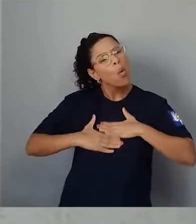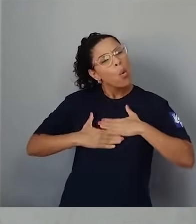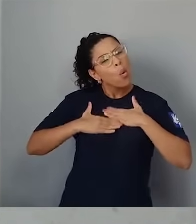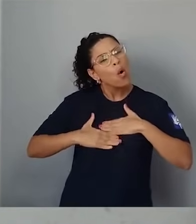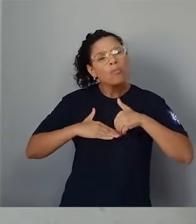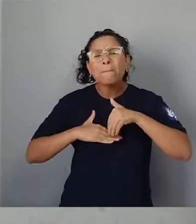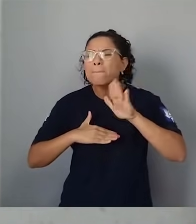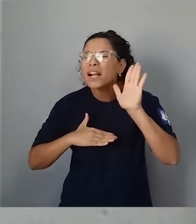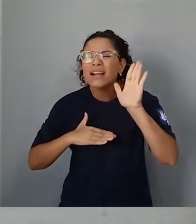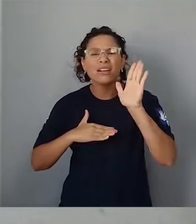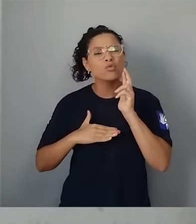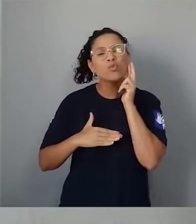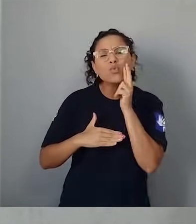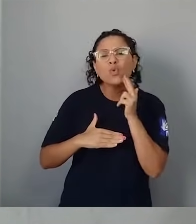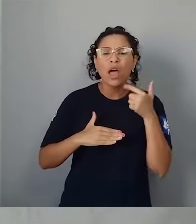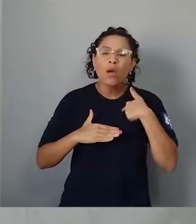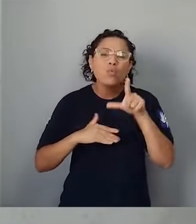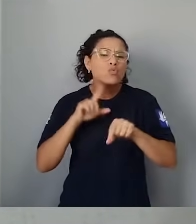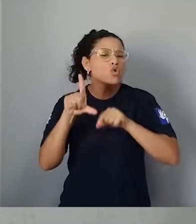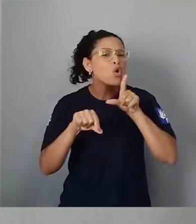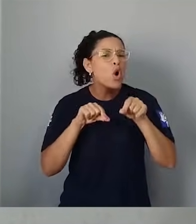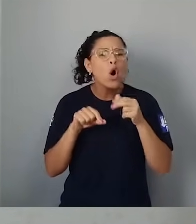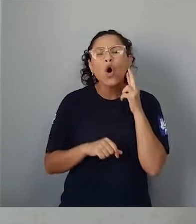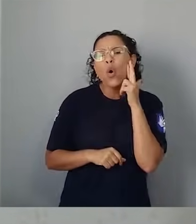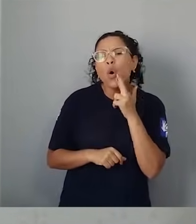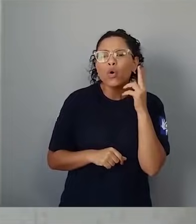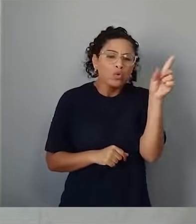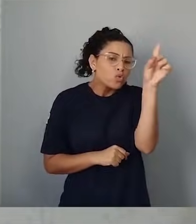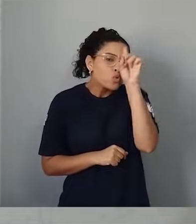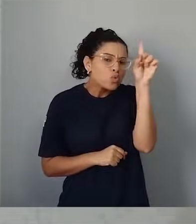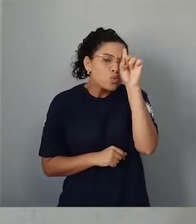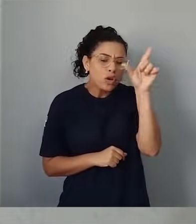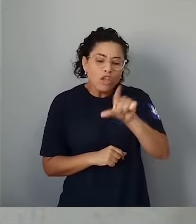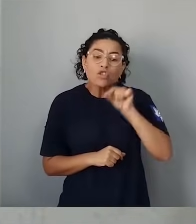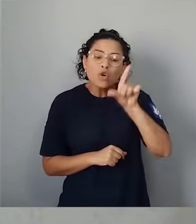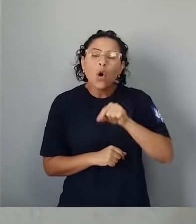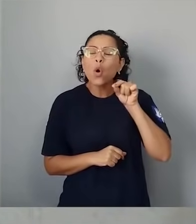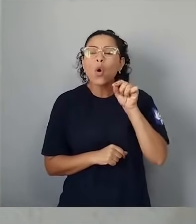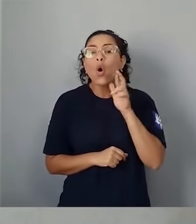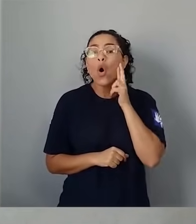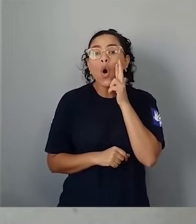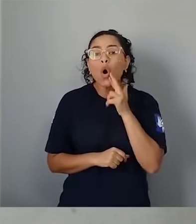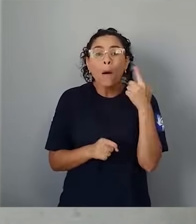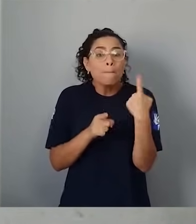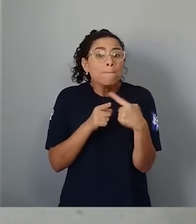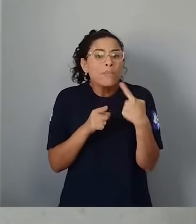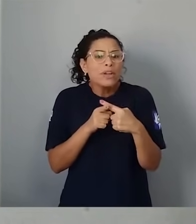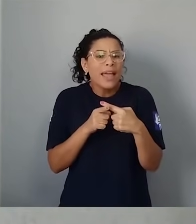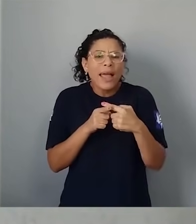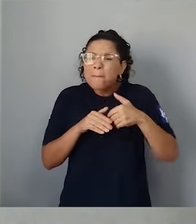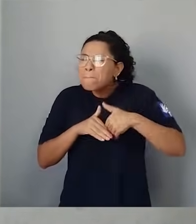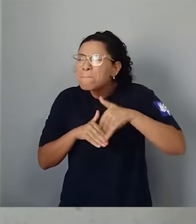É porque é a minha cor favorita e todos os dias eu escolho rosa porque é a minha cor